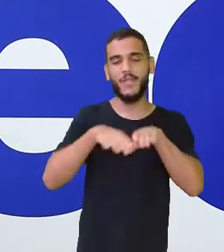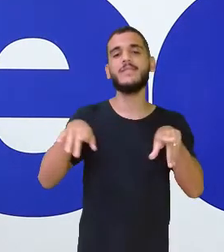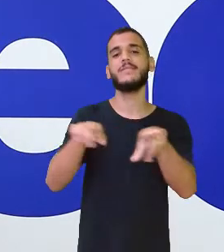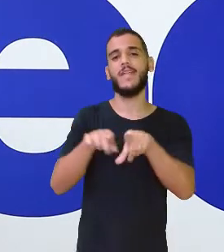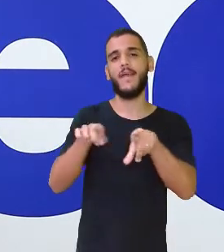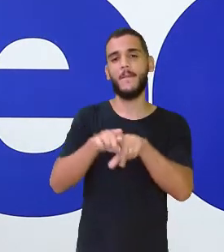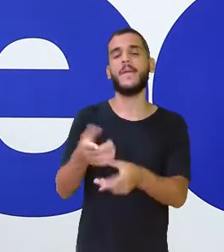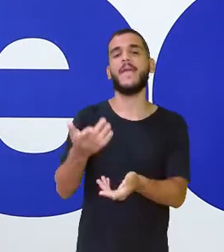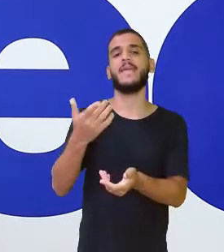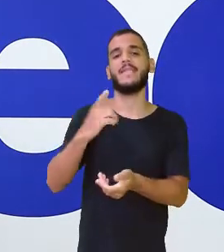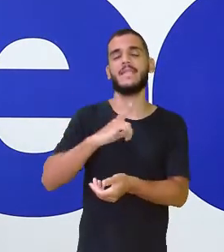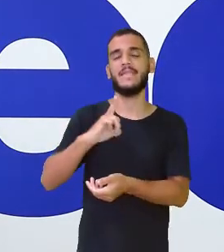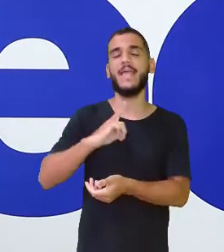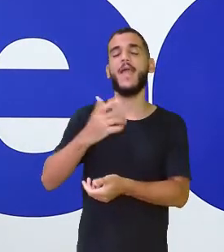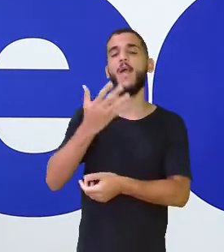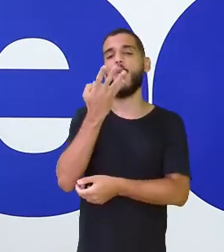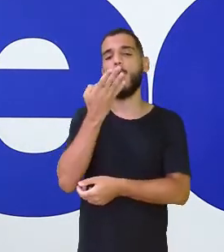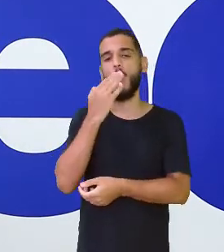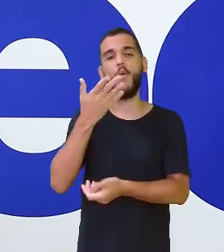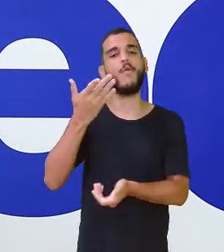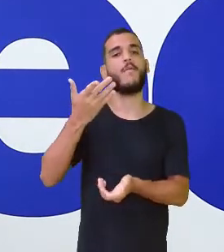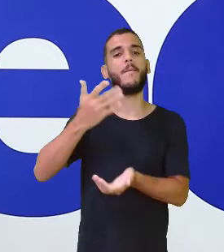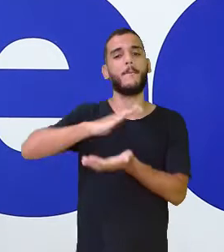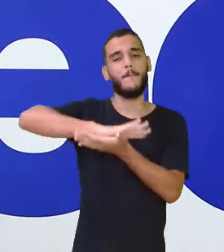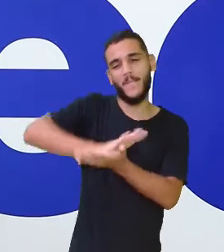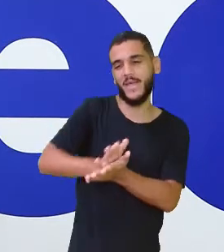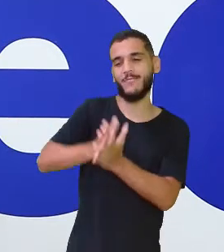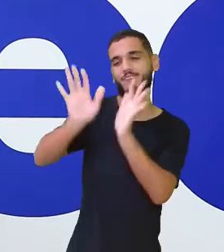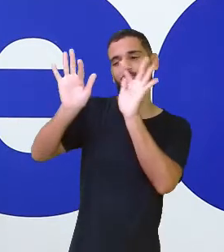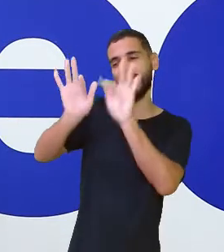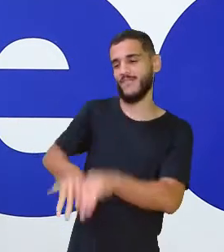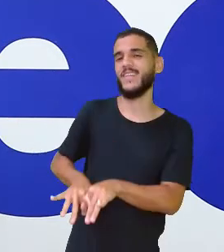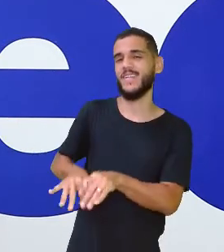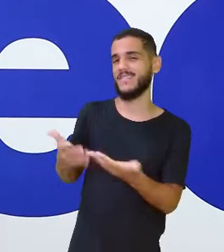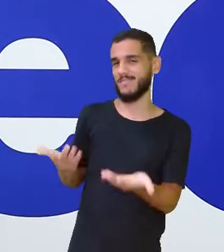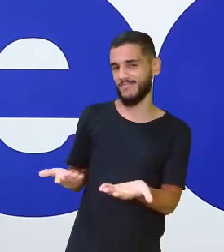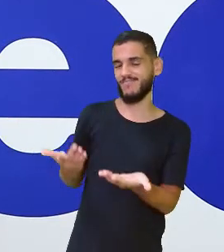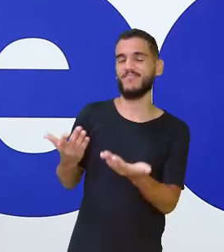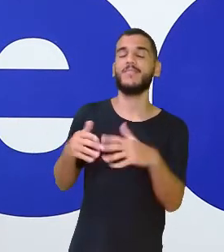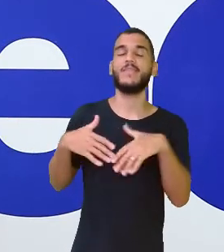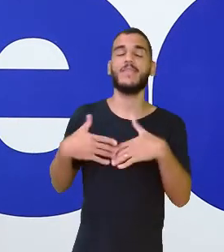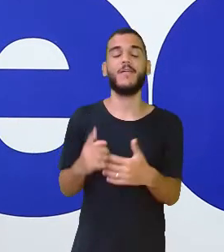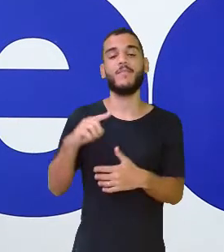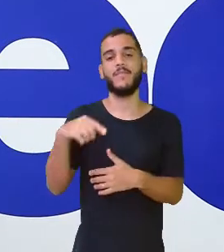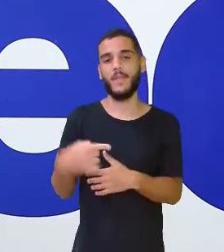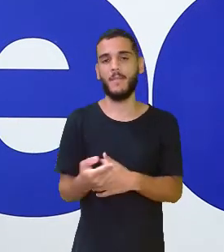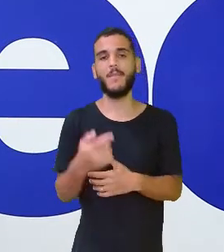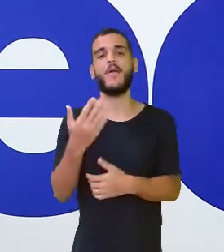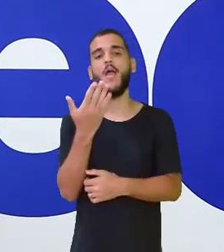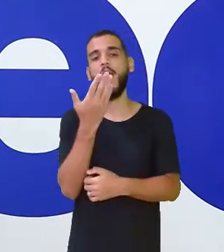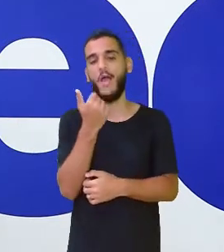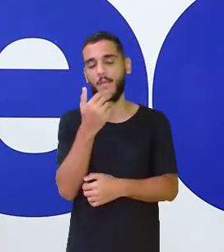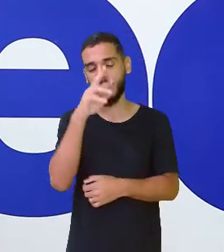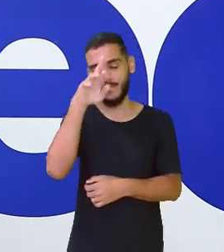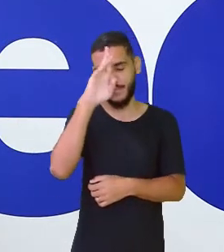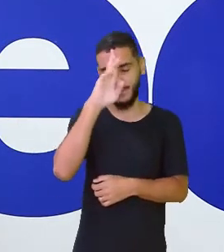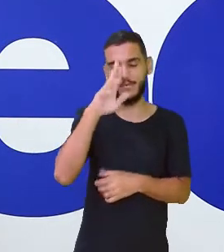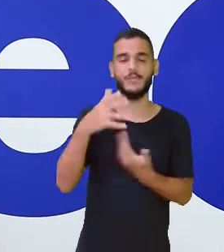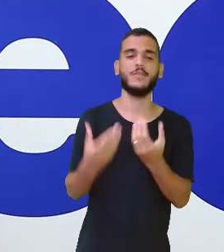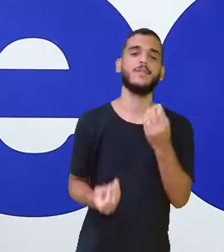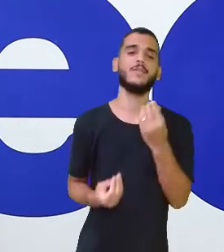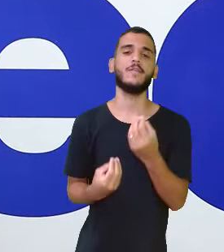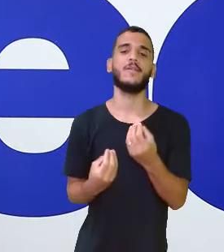entre raças, entre os povos. E depois desse momento a gente foi, almoçou, um almoço